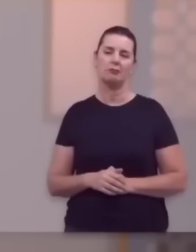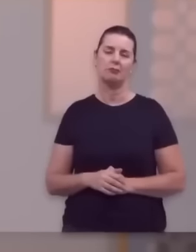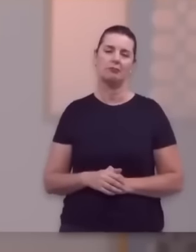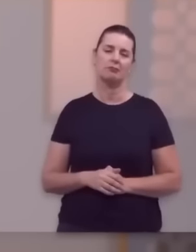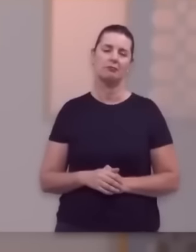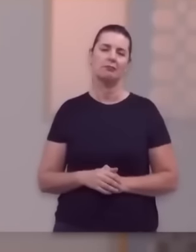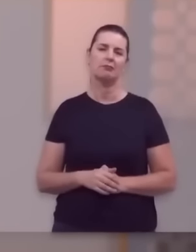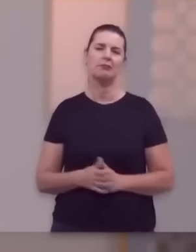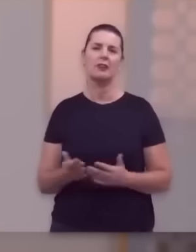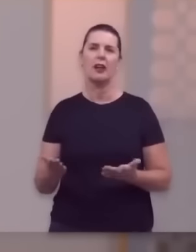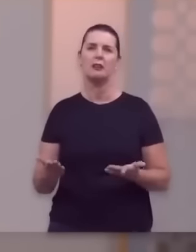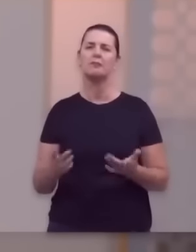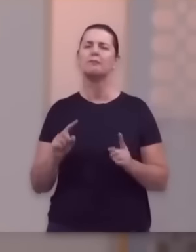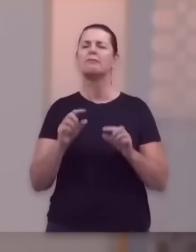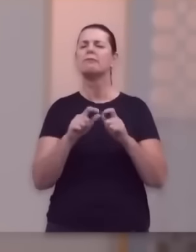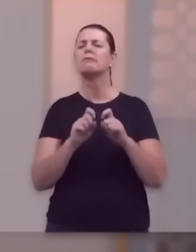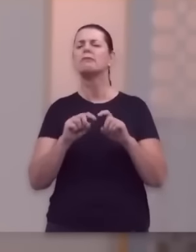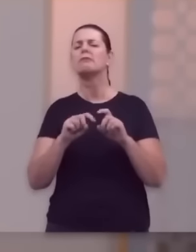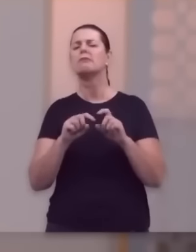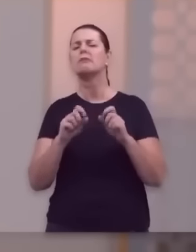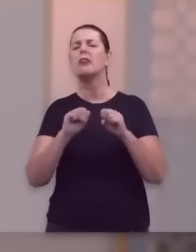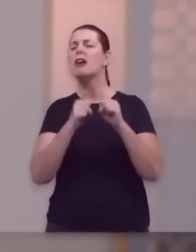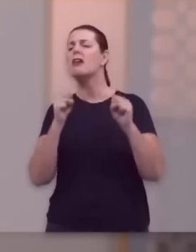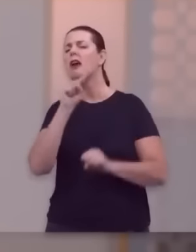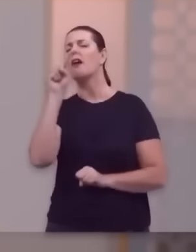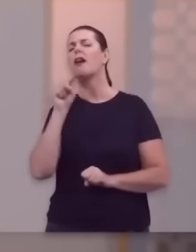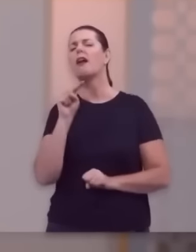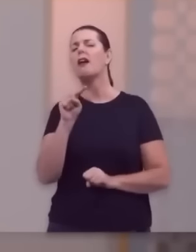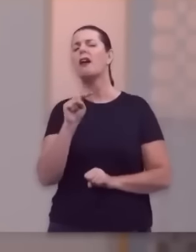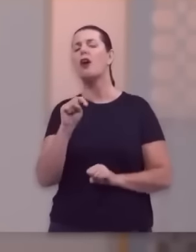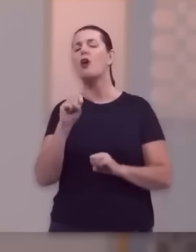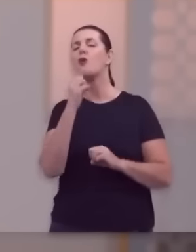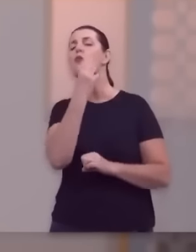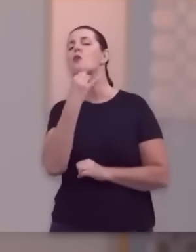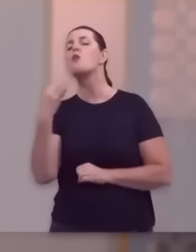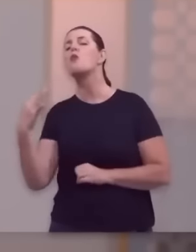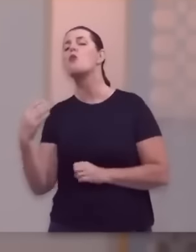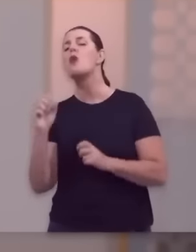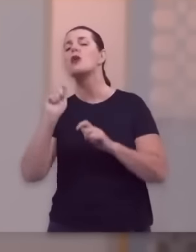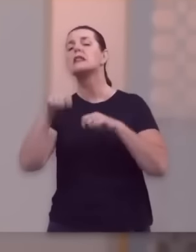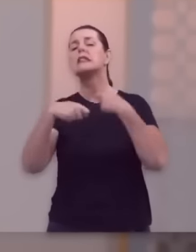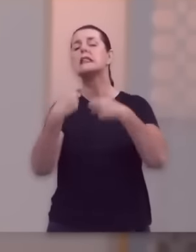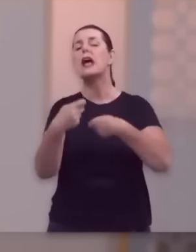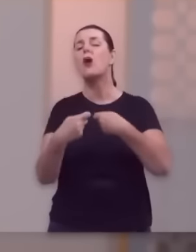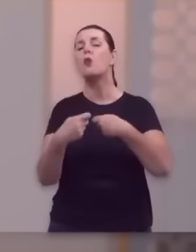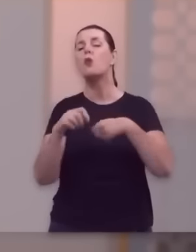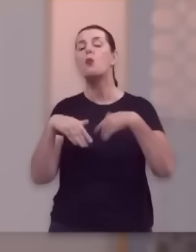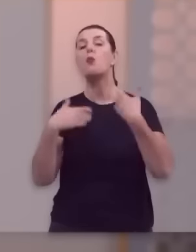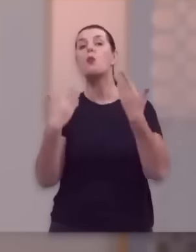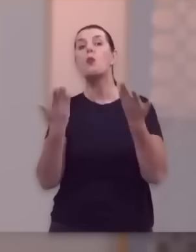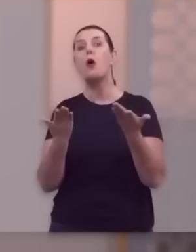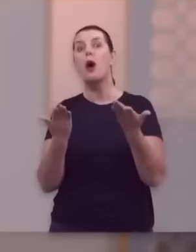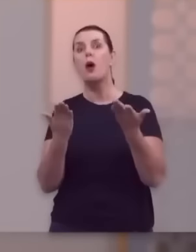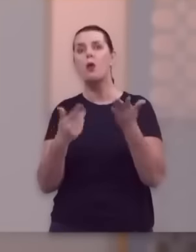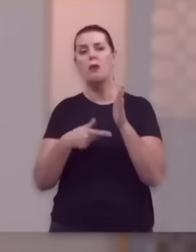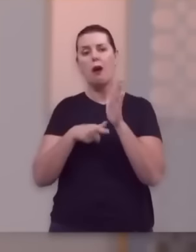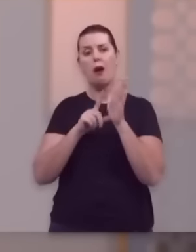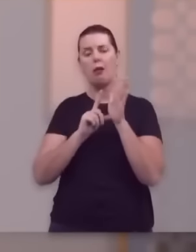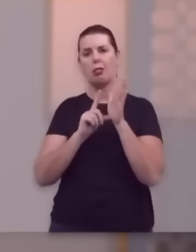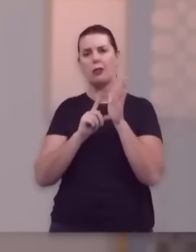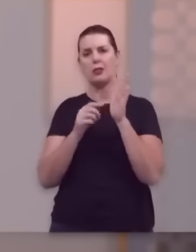A grande questão é quais são os sinais que vão